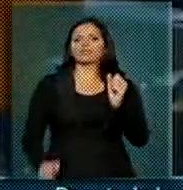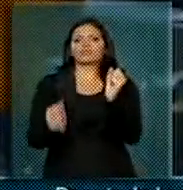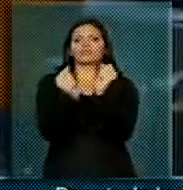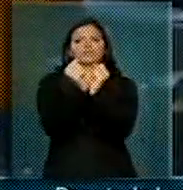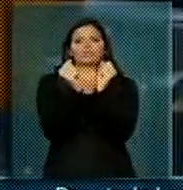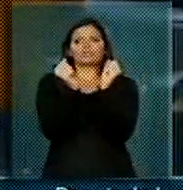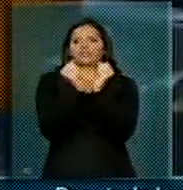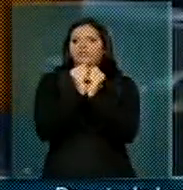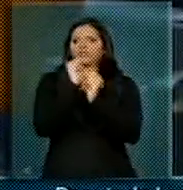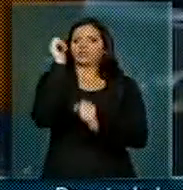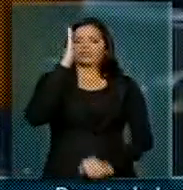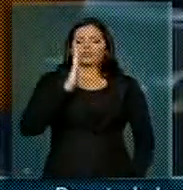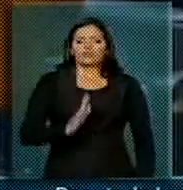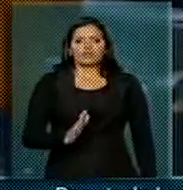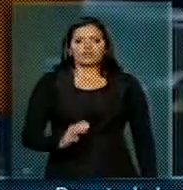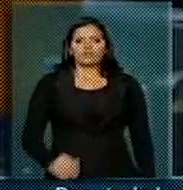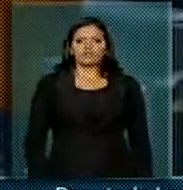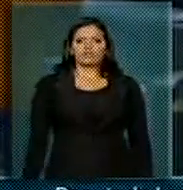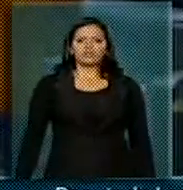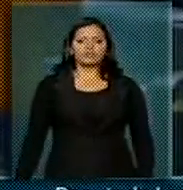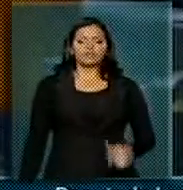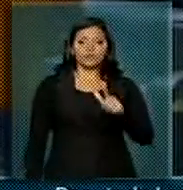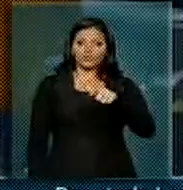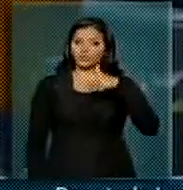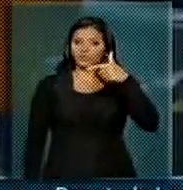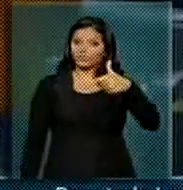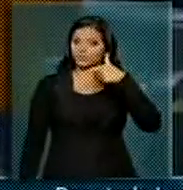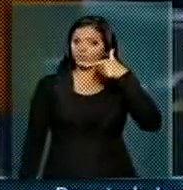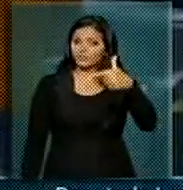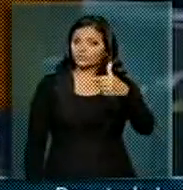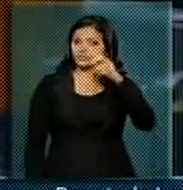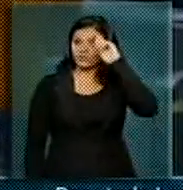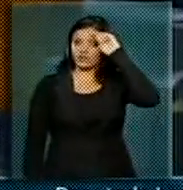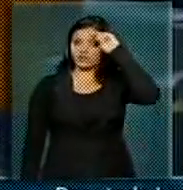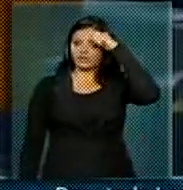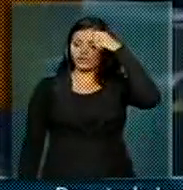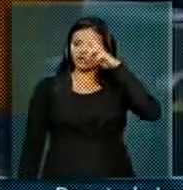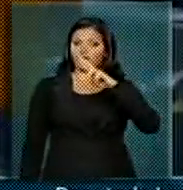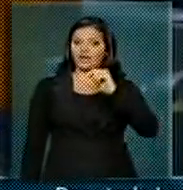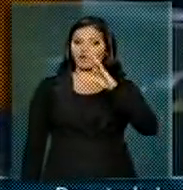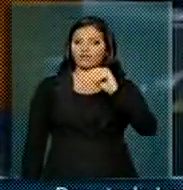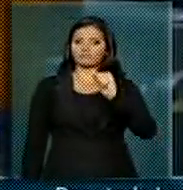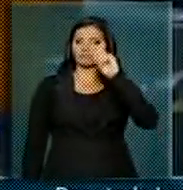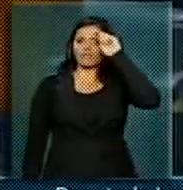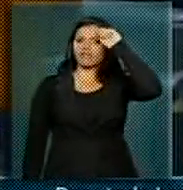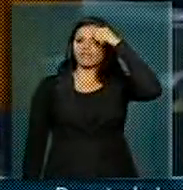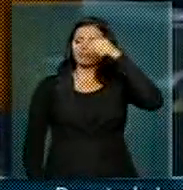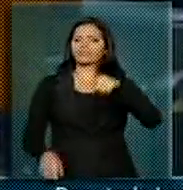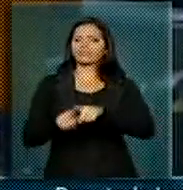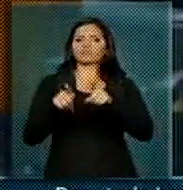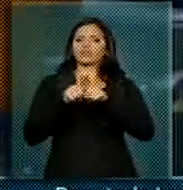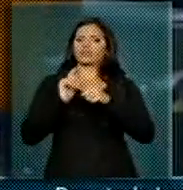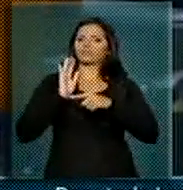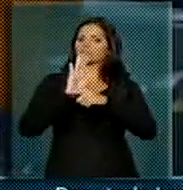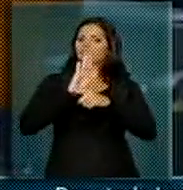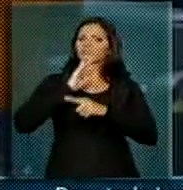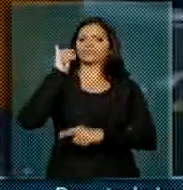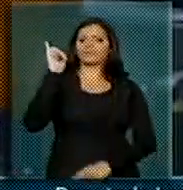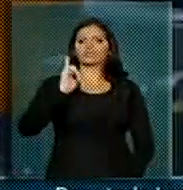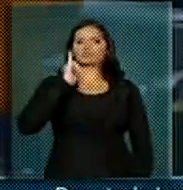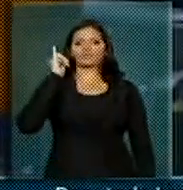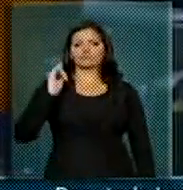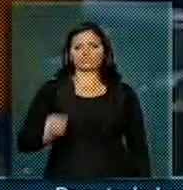nesse país é, sobretudo, a luta da raça negra e é, sobretudo, também a contribuição